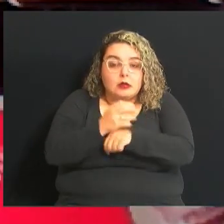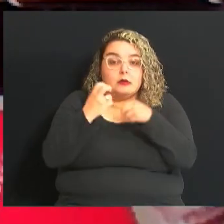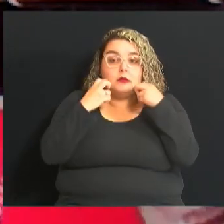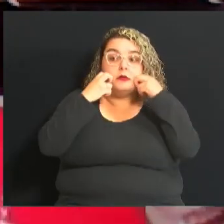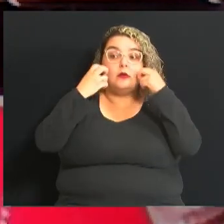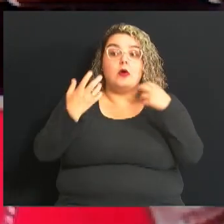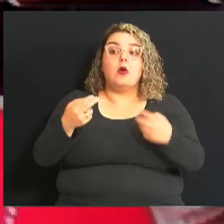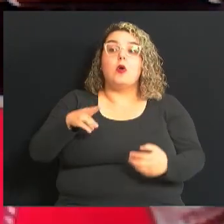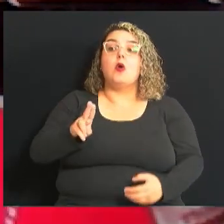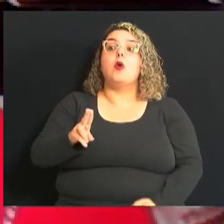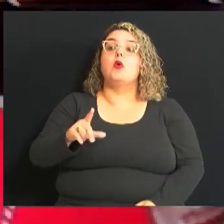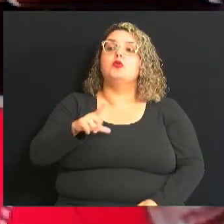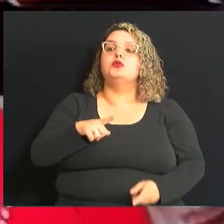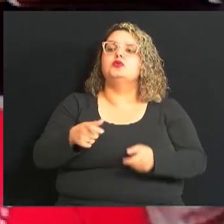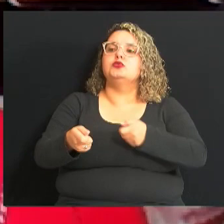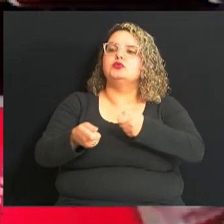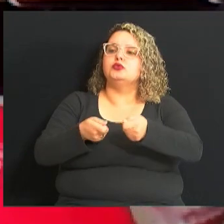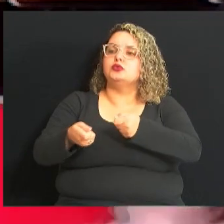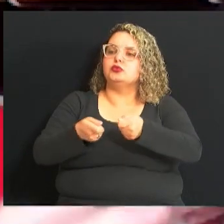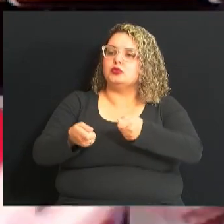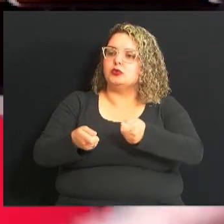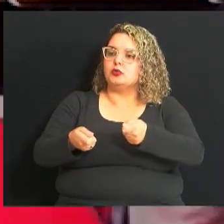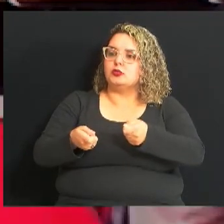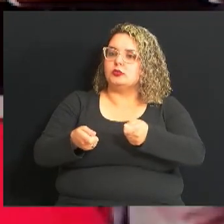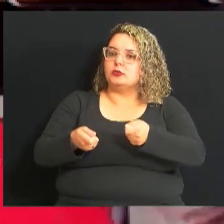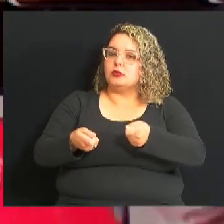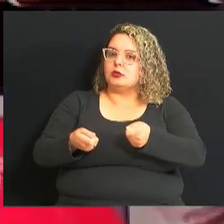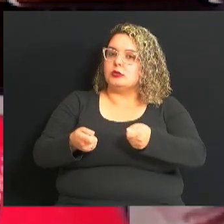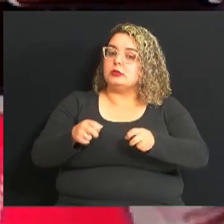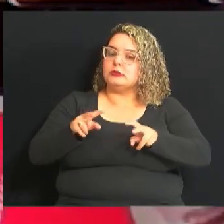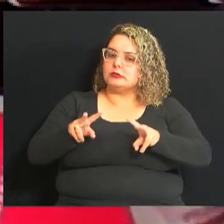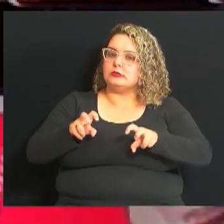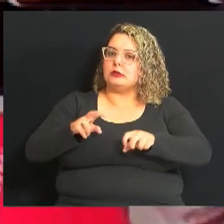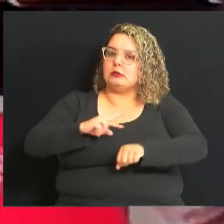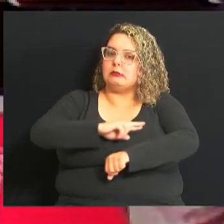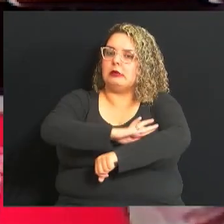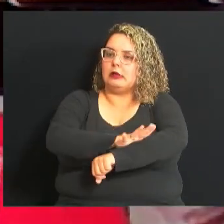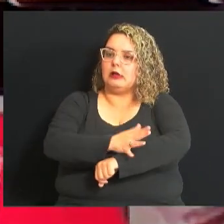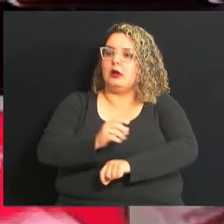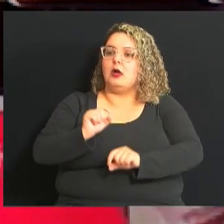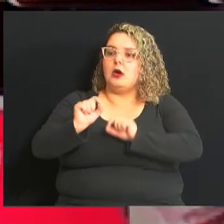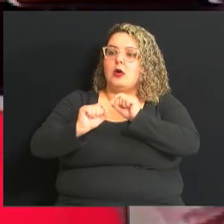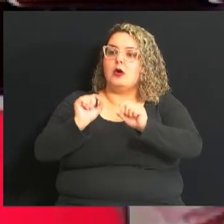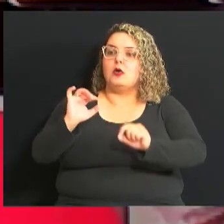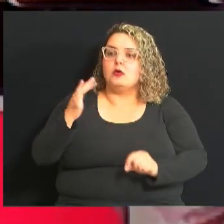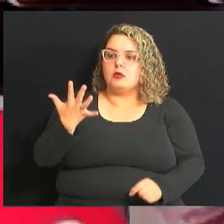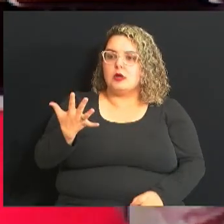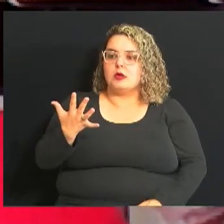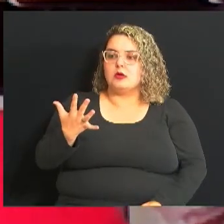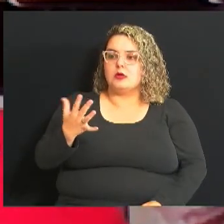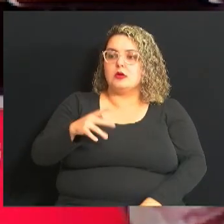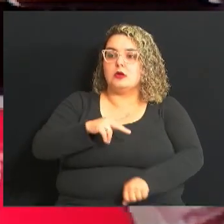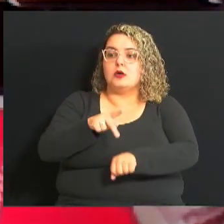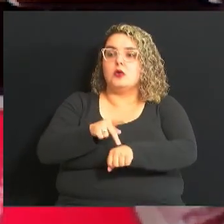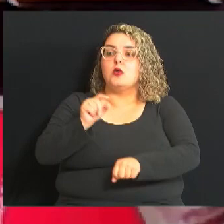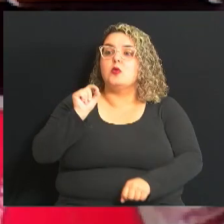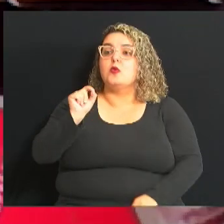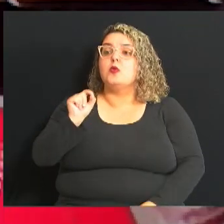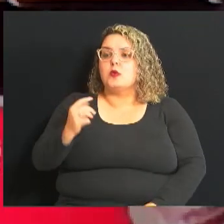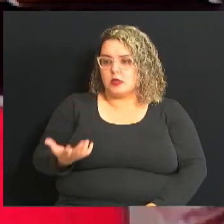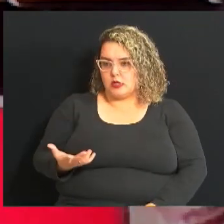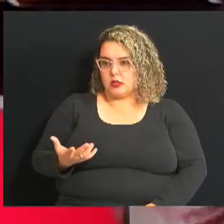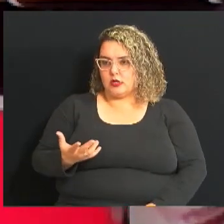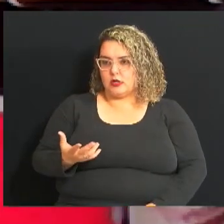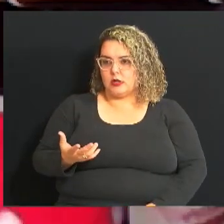um controle sobre isso. O que veio acontecendo no país é que, em